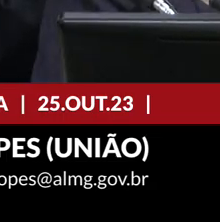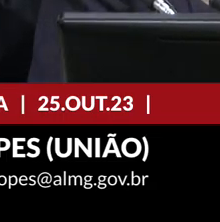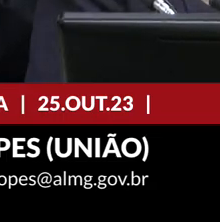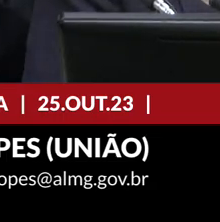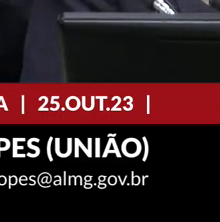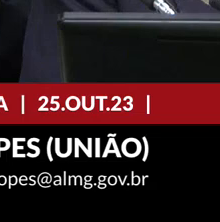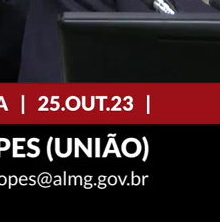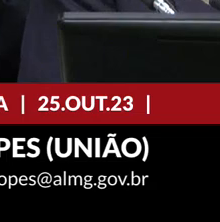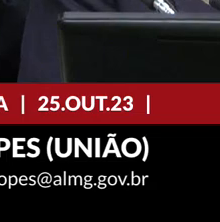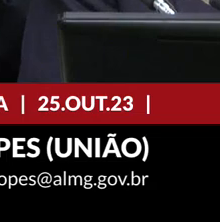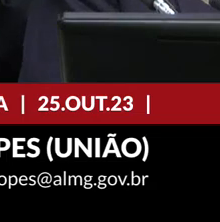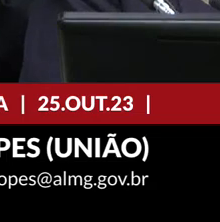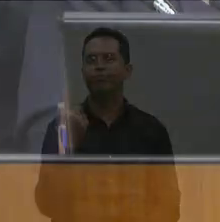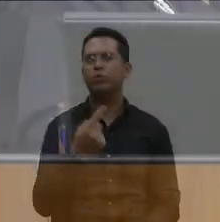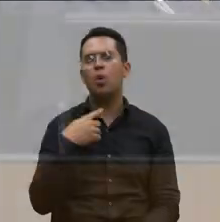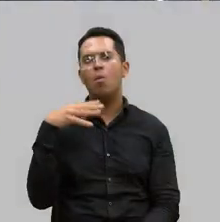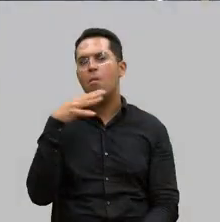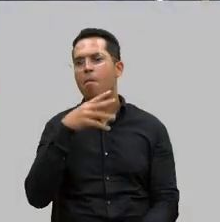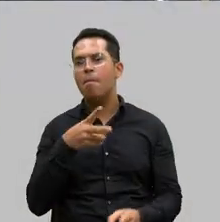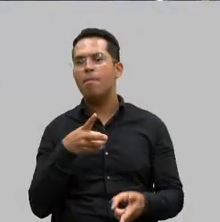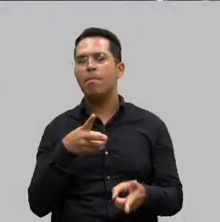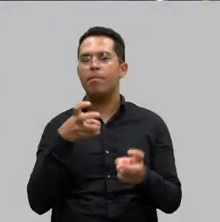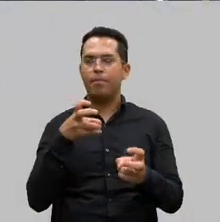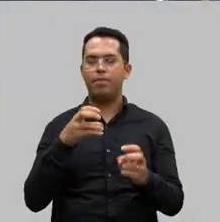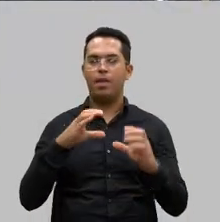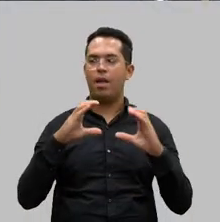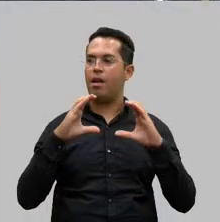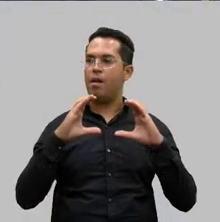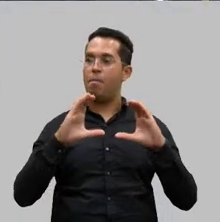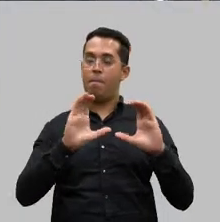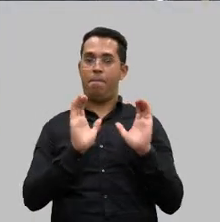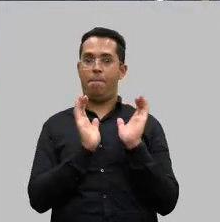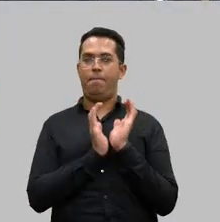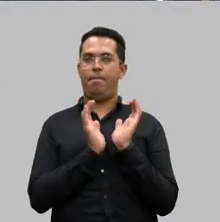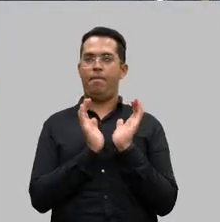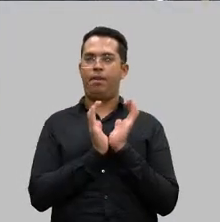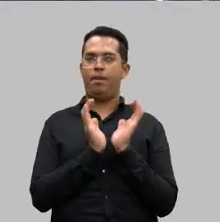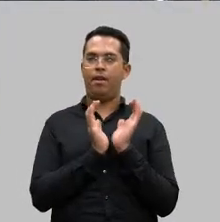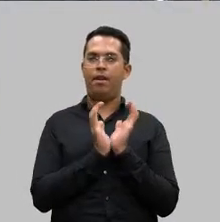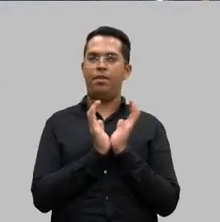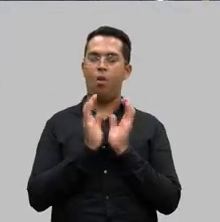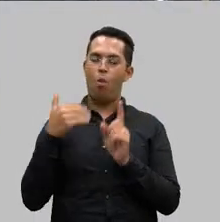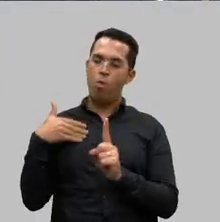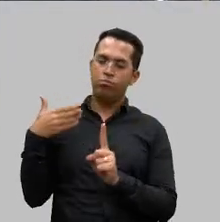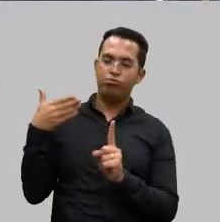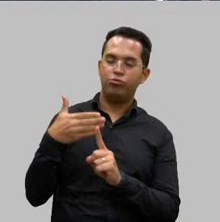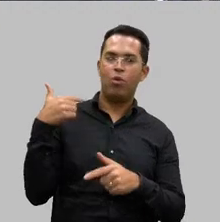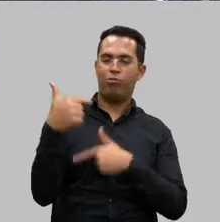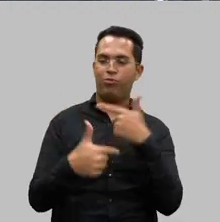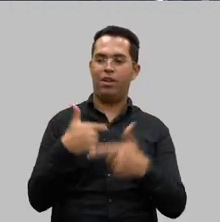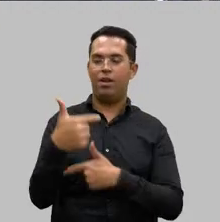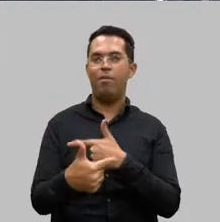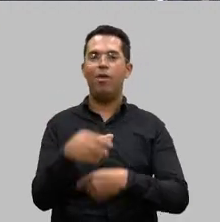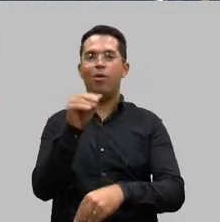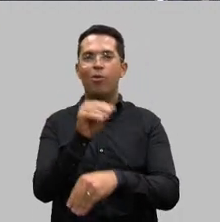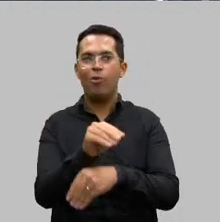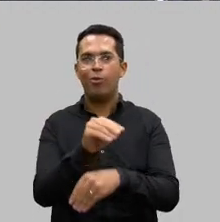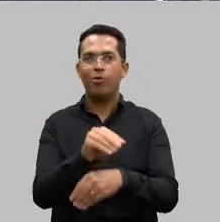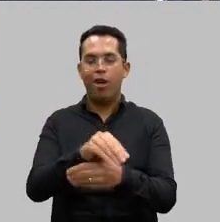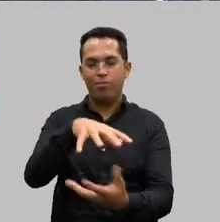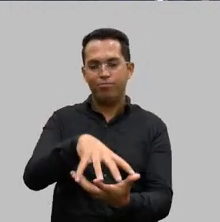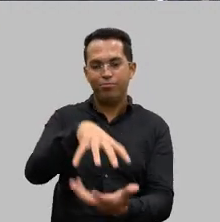constatação que a pai que até então tinha um trabalho voltado especificamente pro cuidado da pessoa com